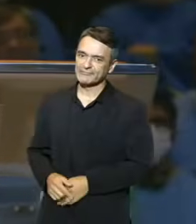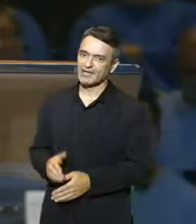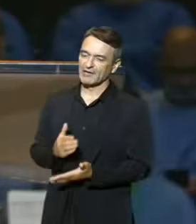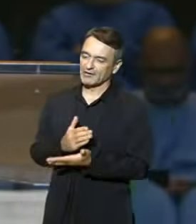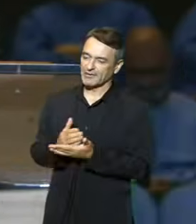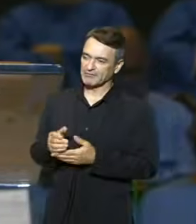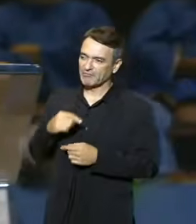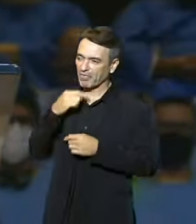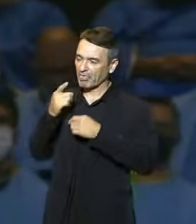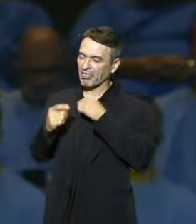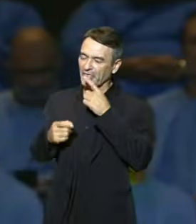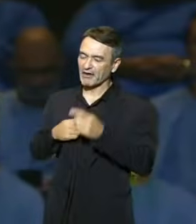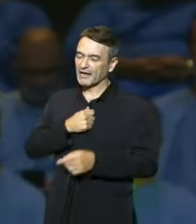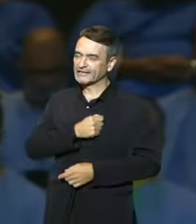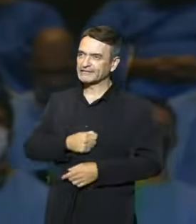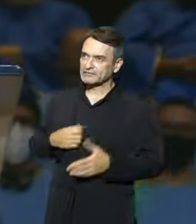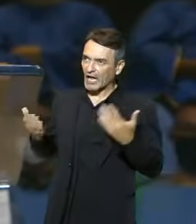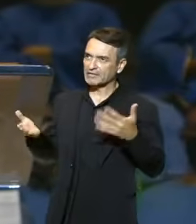saudade do calor.